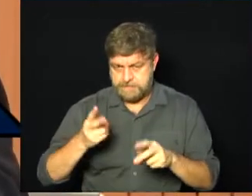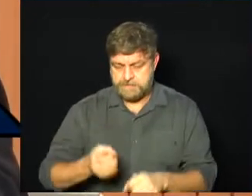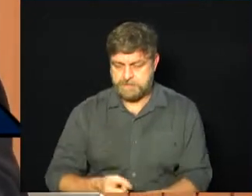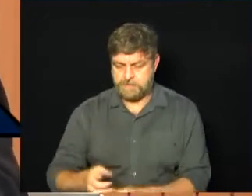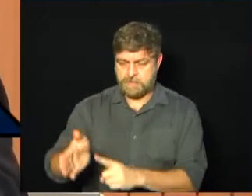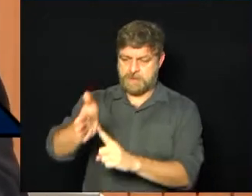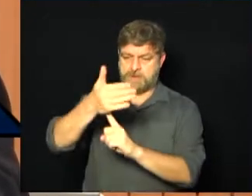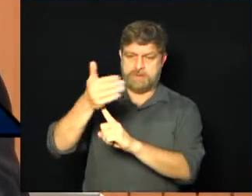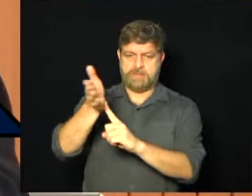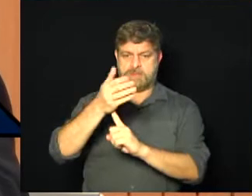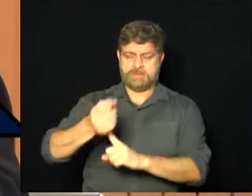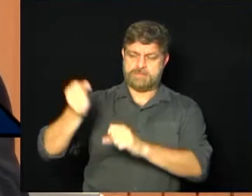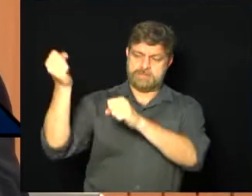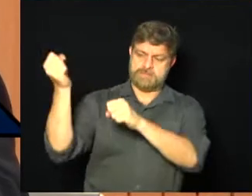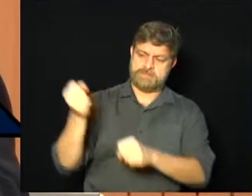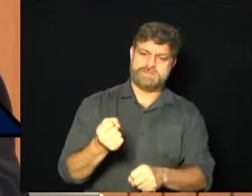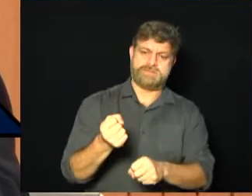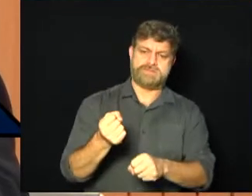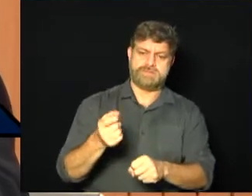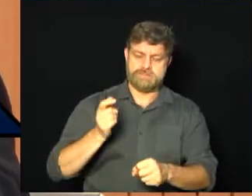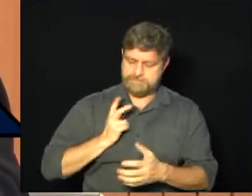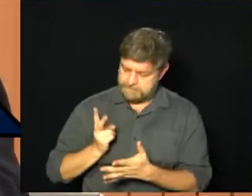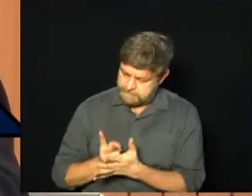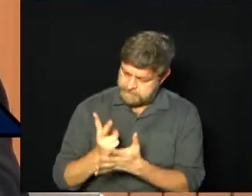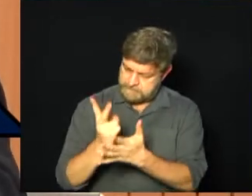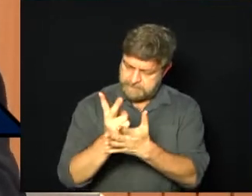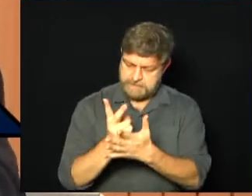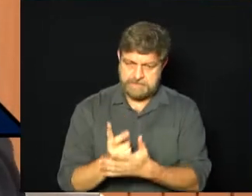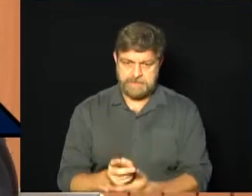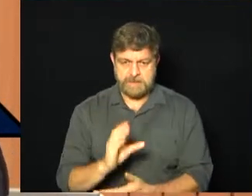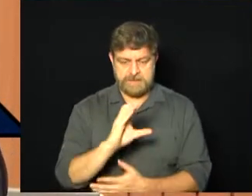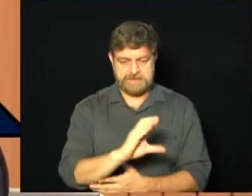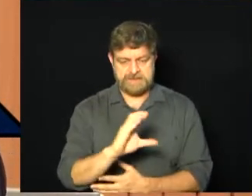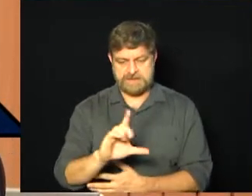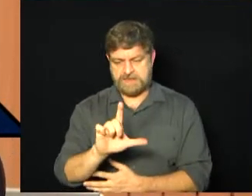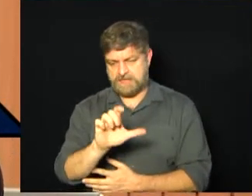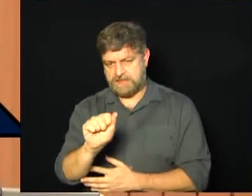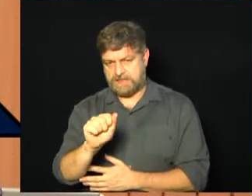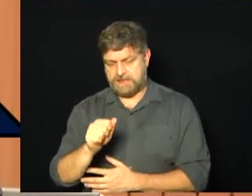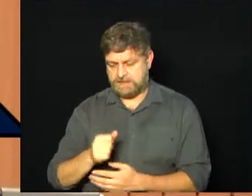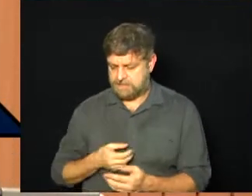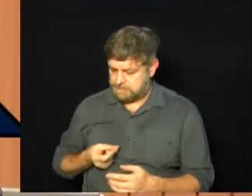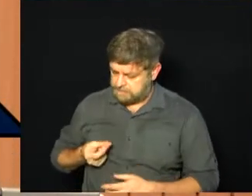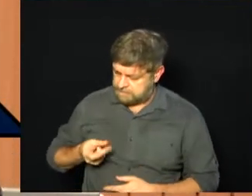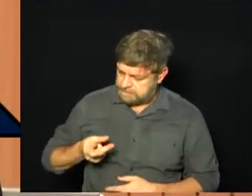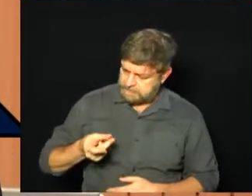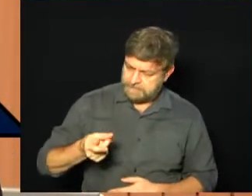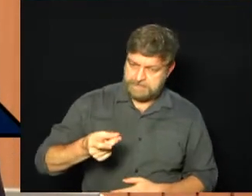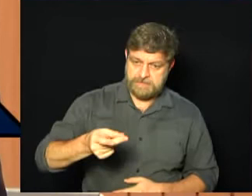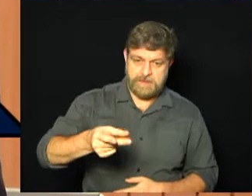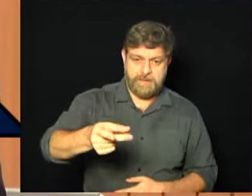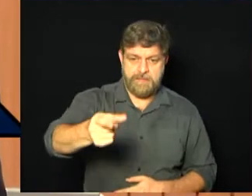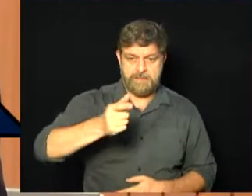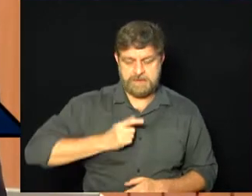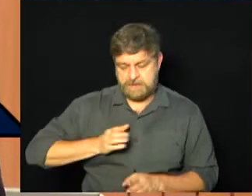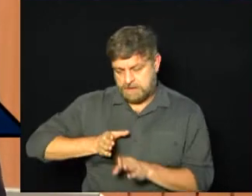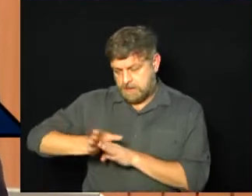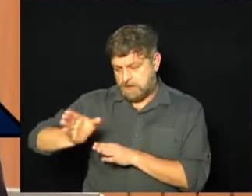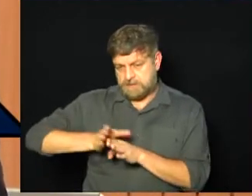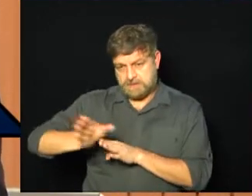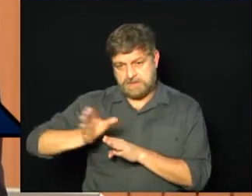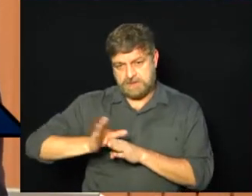e que certamente vão fazer com que o CCLA atravesse o século orientando o